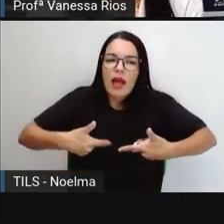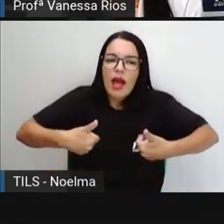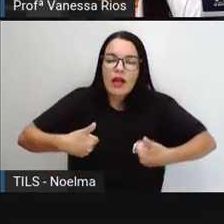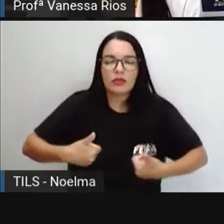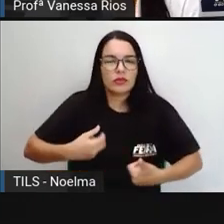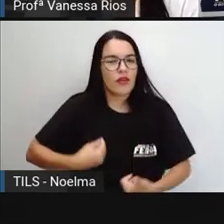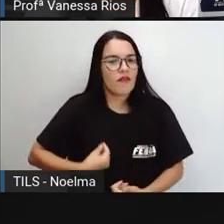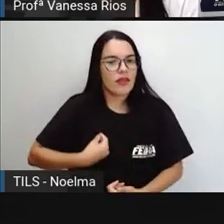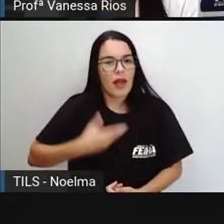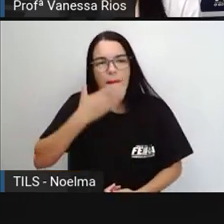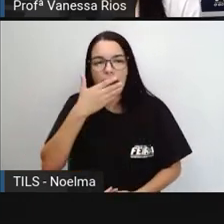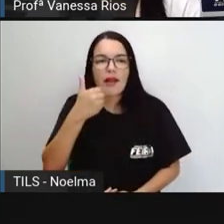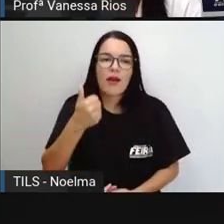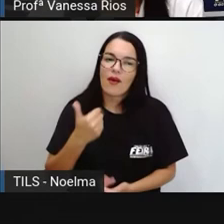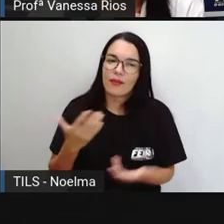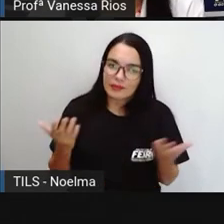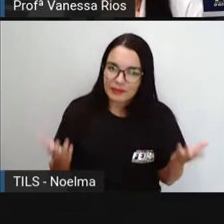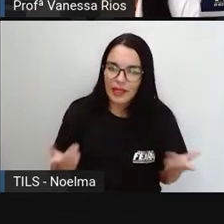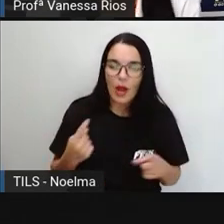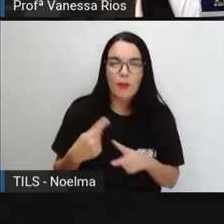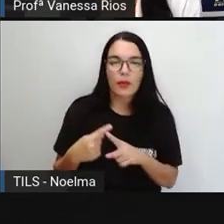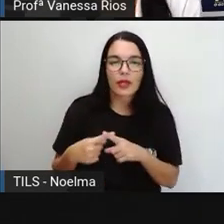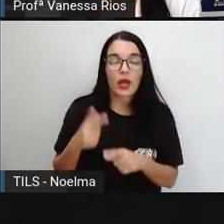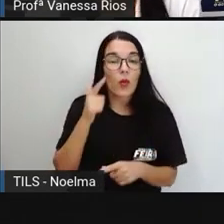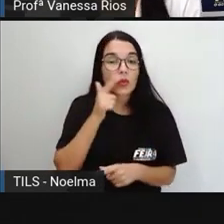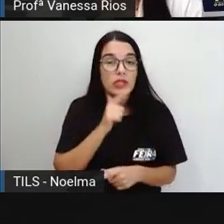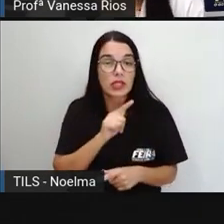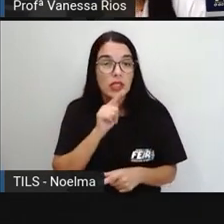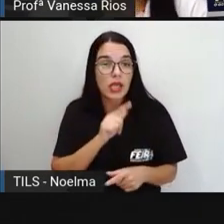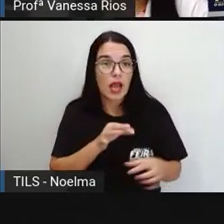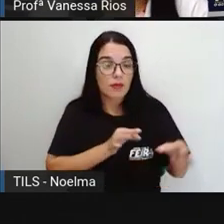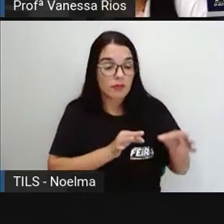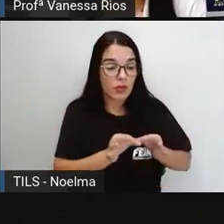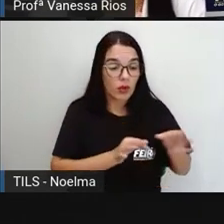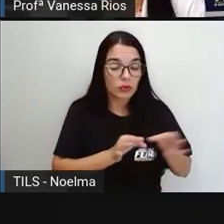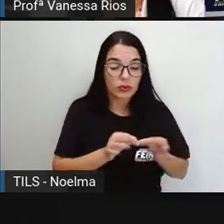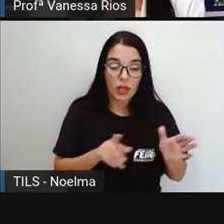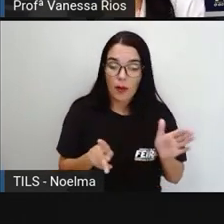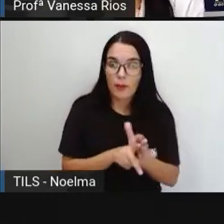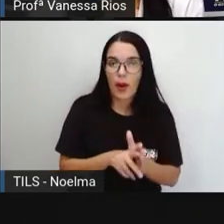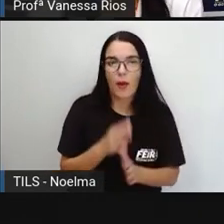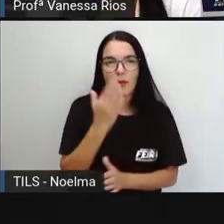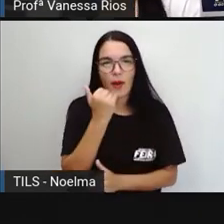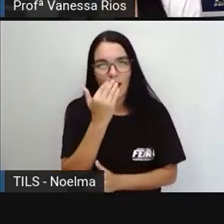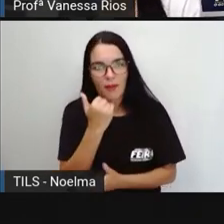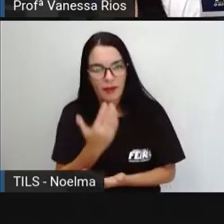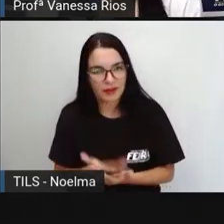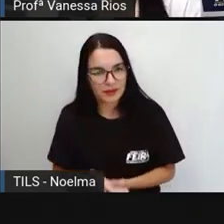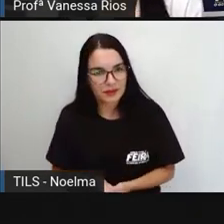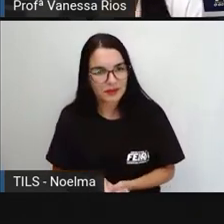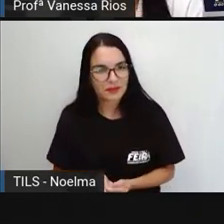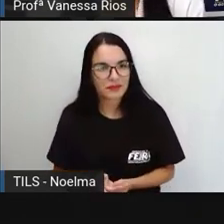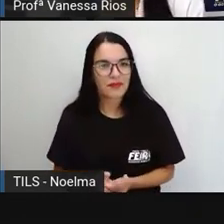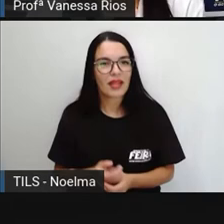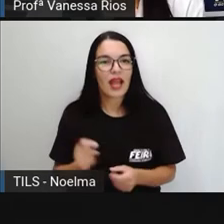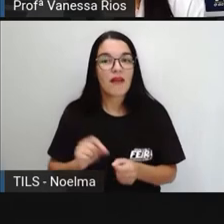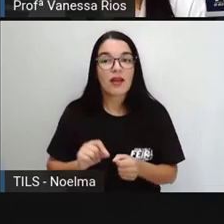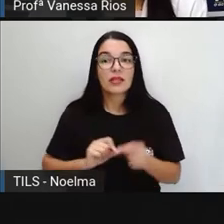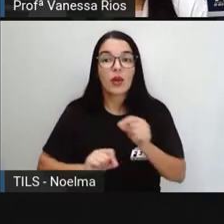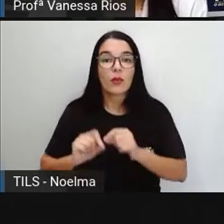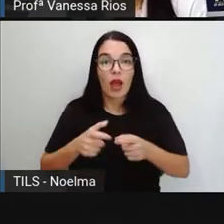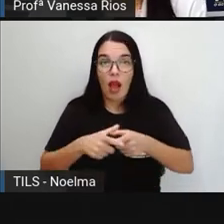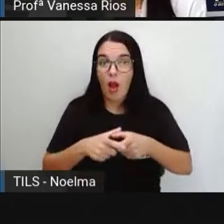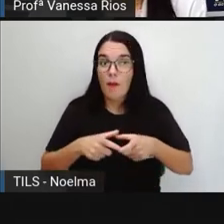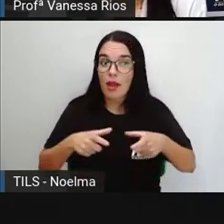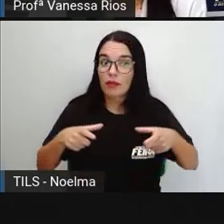mas conseguir produzir seu próprio alimento, a se organizar socialmente, então, que fazia aumentava,